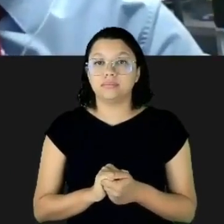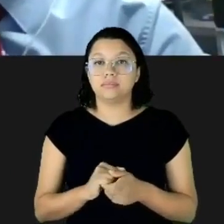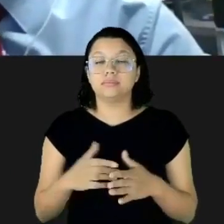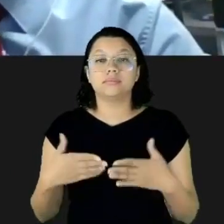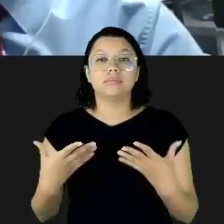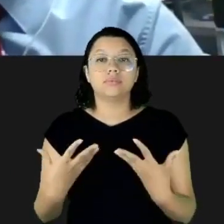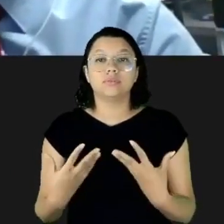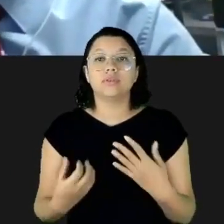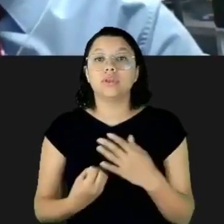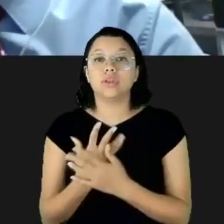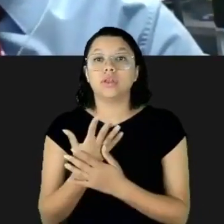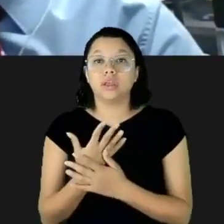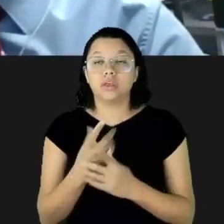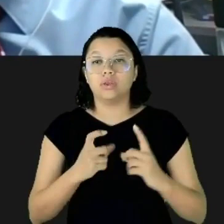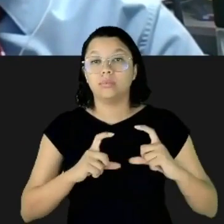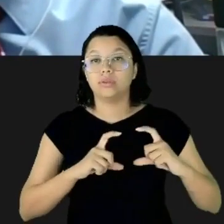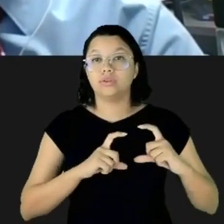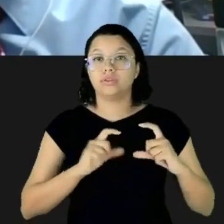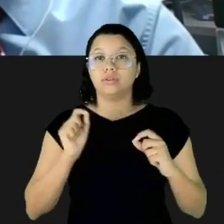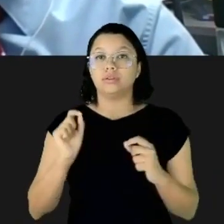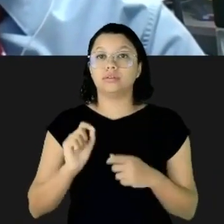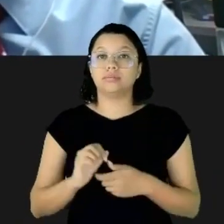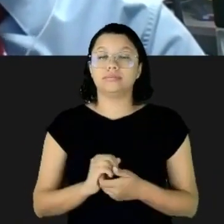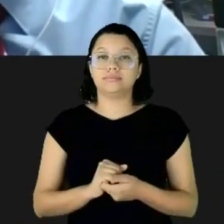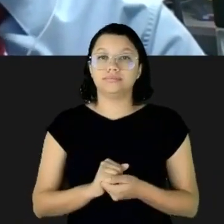então vamos criar uma etiqueta que